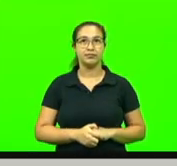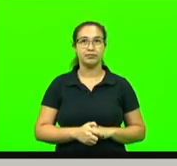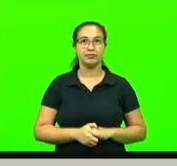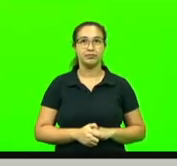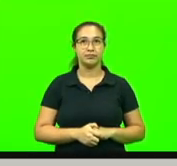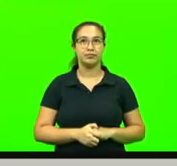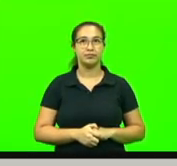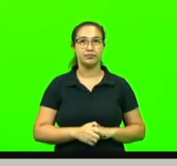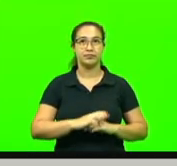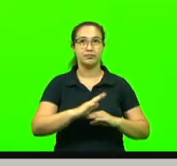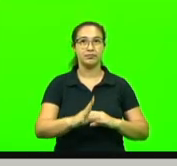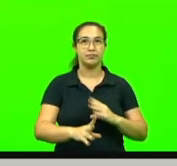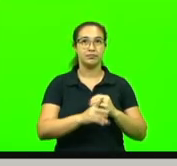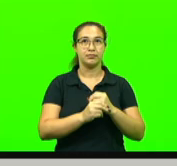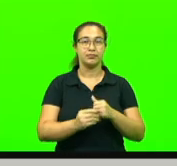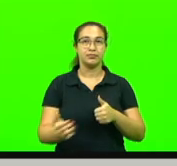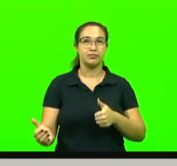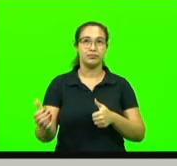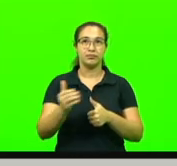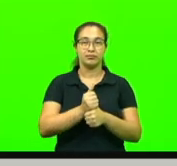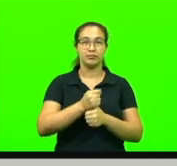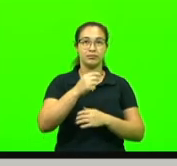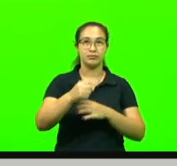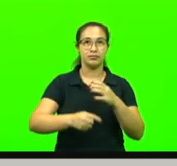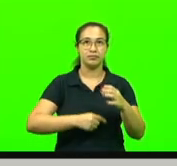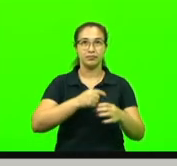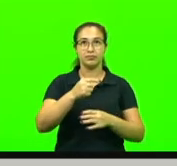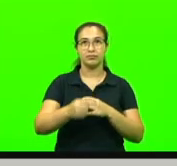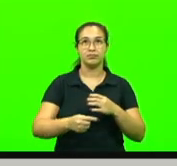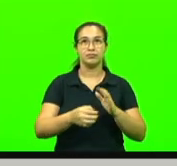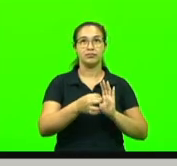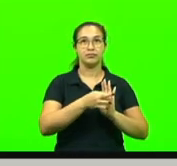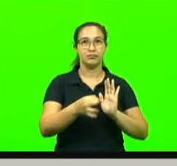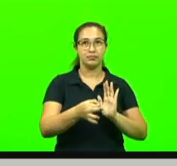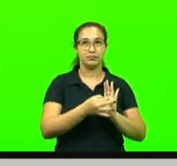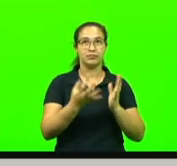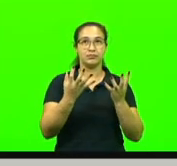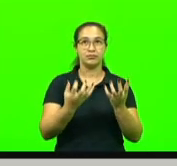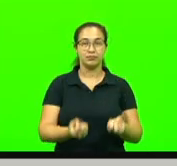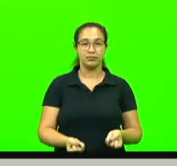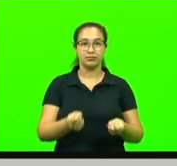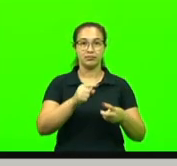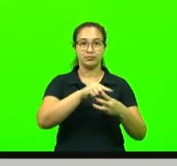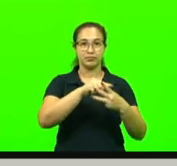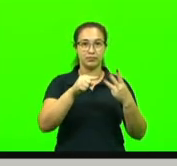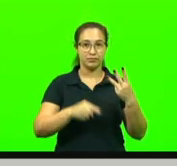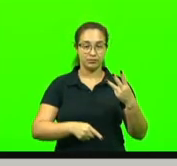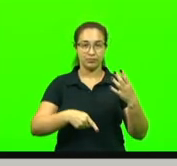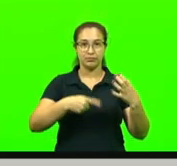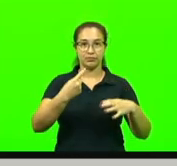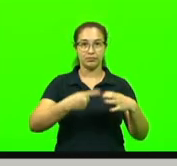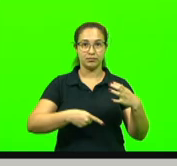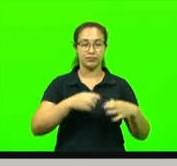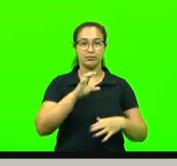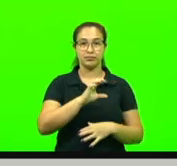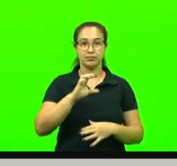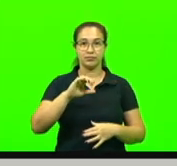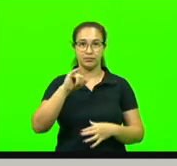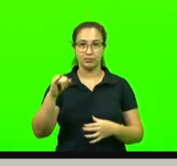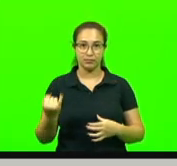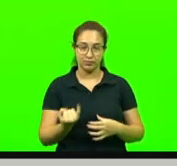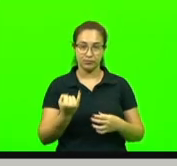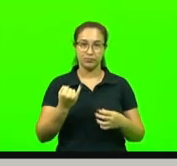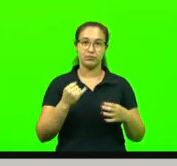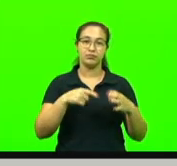com emenda substitutiva global e parecer favorável das Comissão de Constituição e Justiça, Comissão